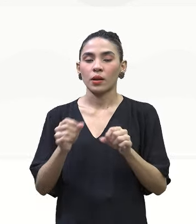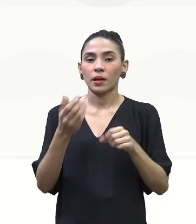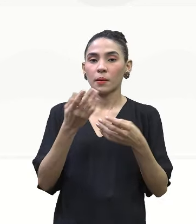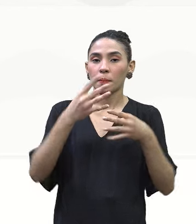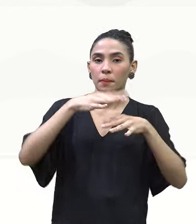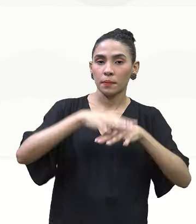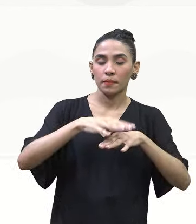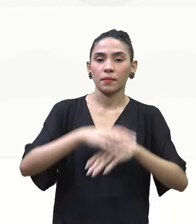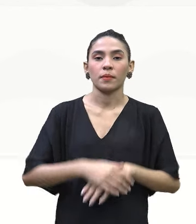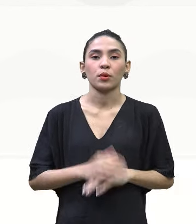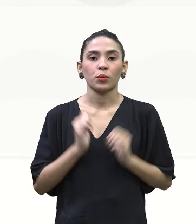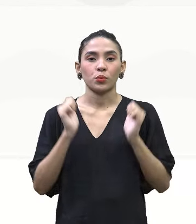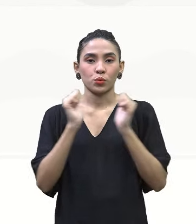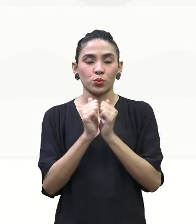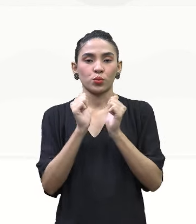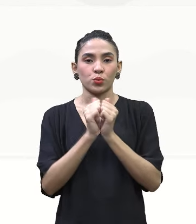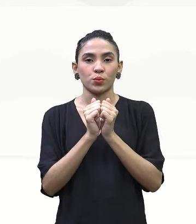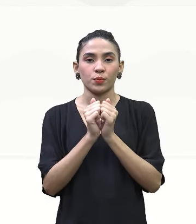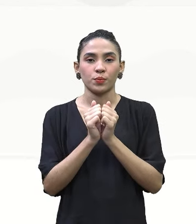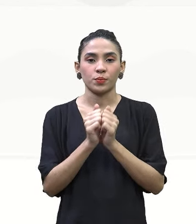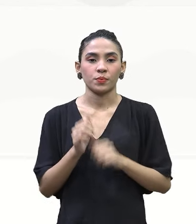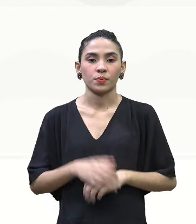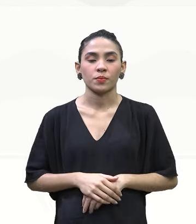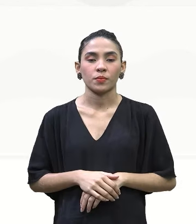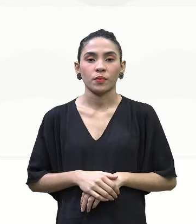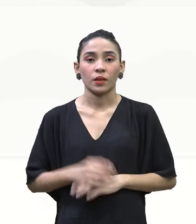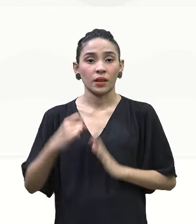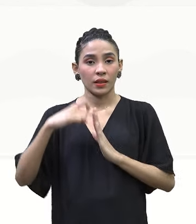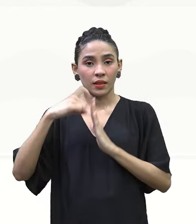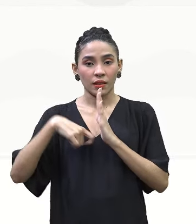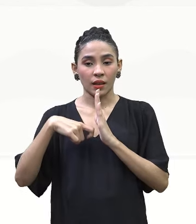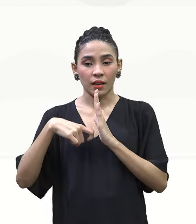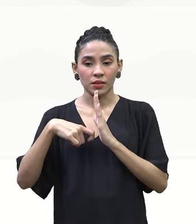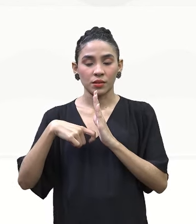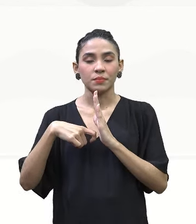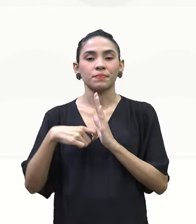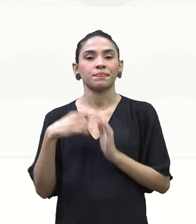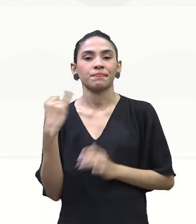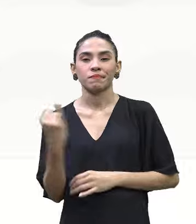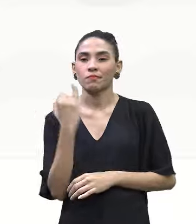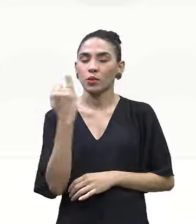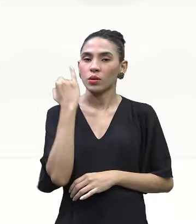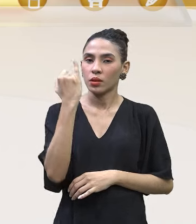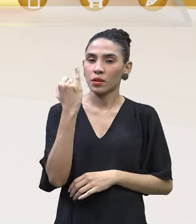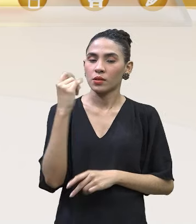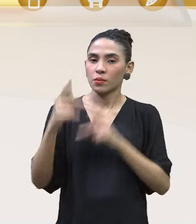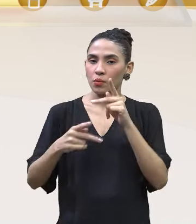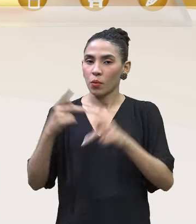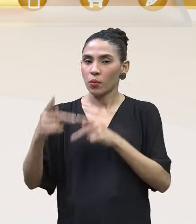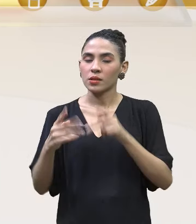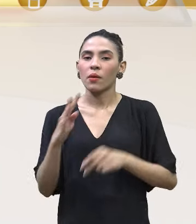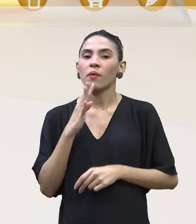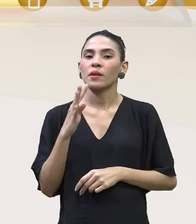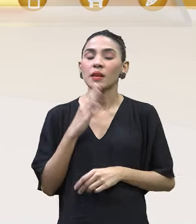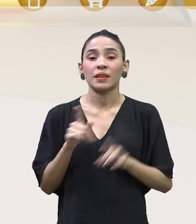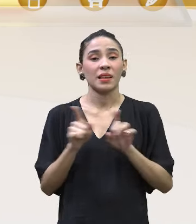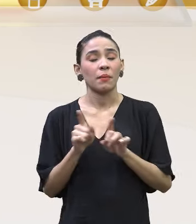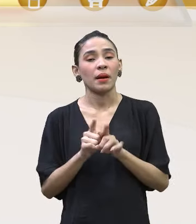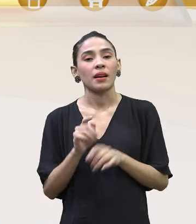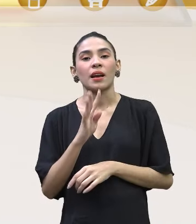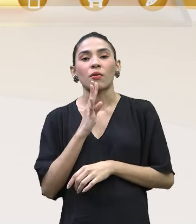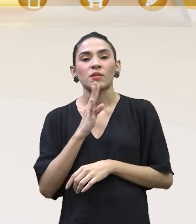matemática junto ali com uma taxa super importante não é pra população conhecer pros nossos